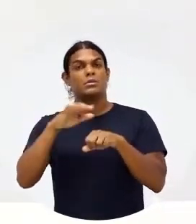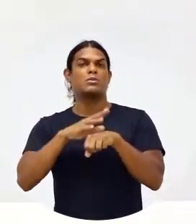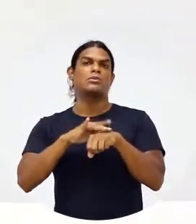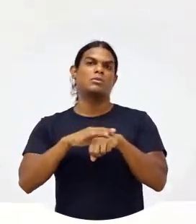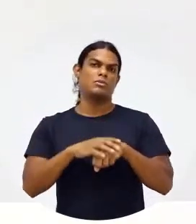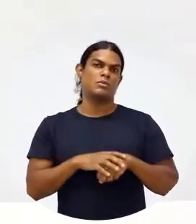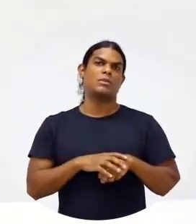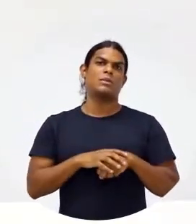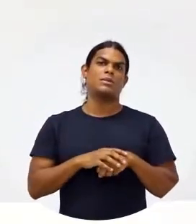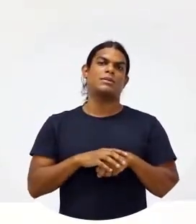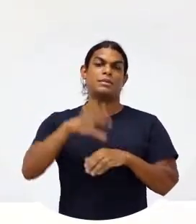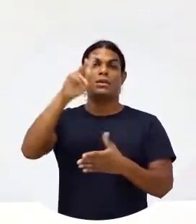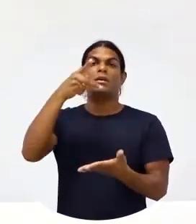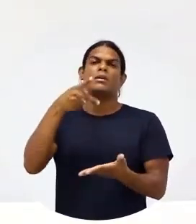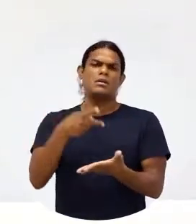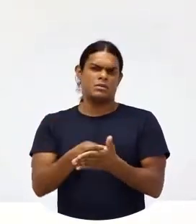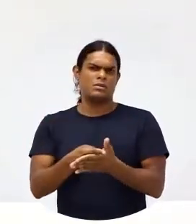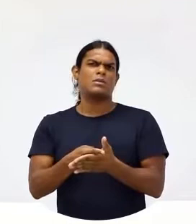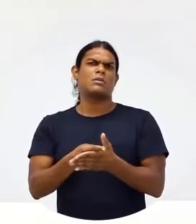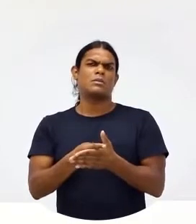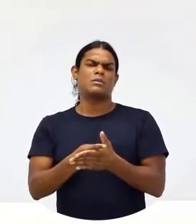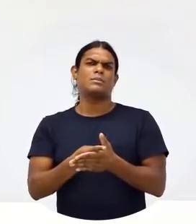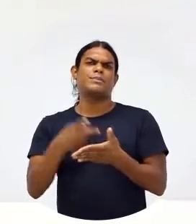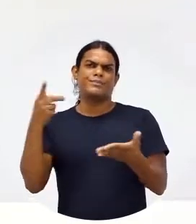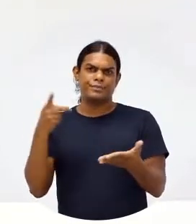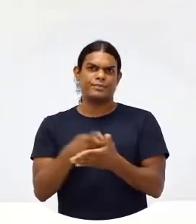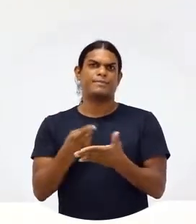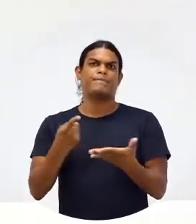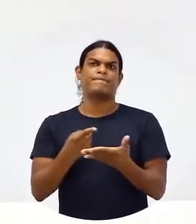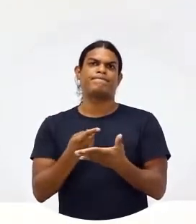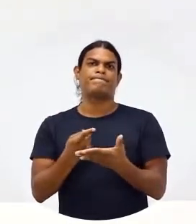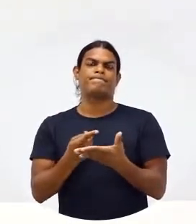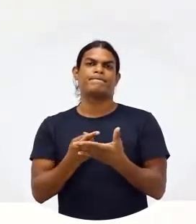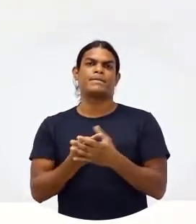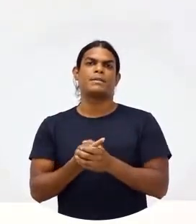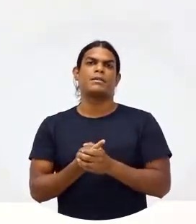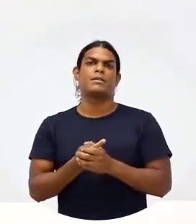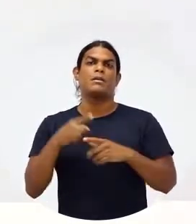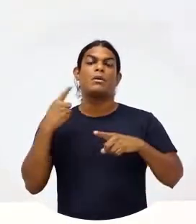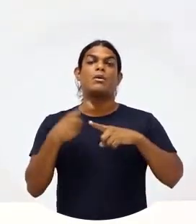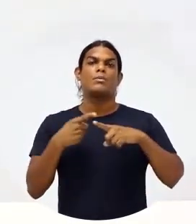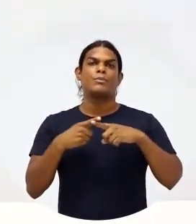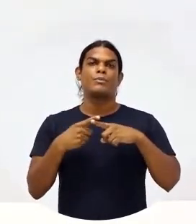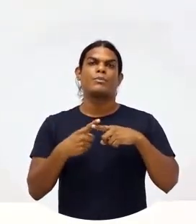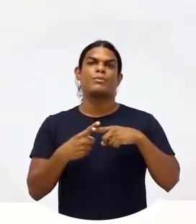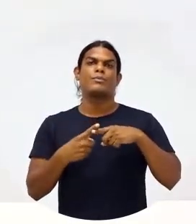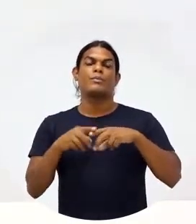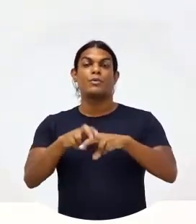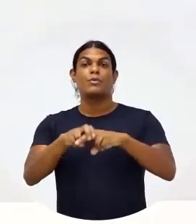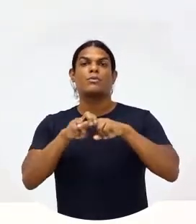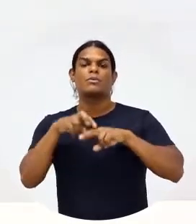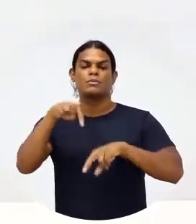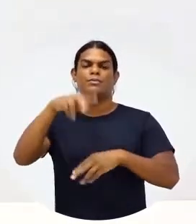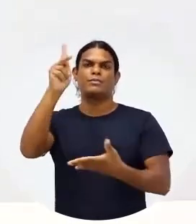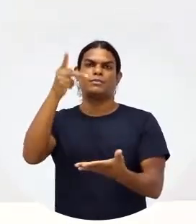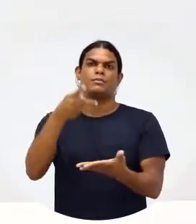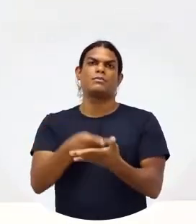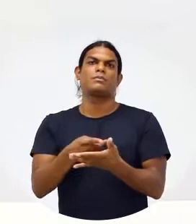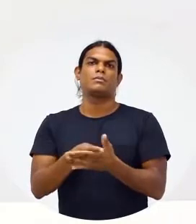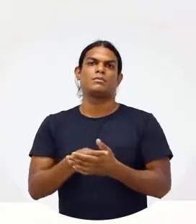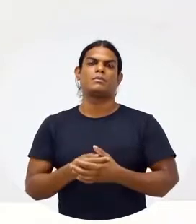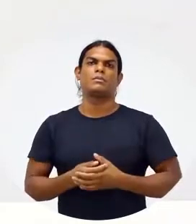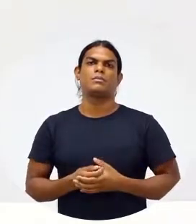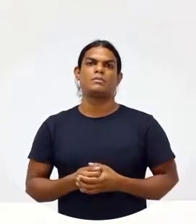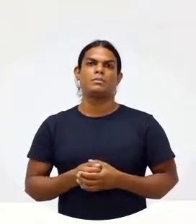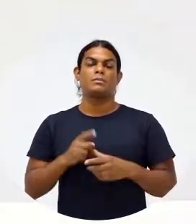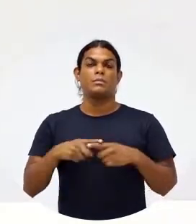trabalhadores? Acidentes estão acontecendo? São sobre o que esses acidentes? Quais são as causas desses acidentes? O trabalhador,